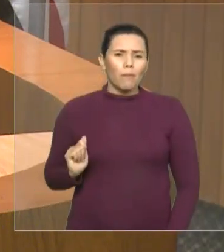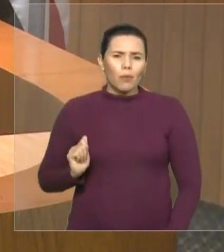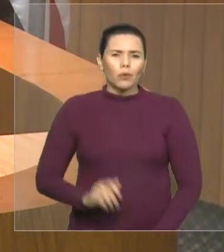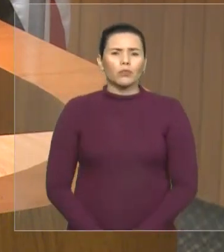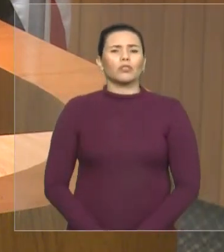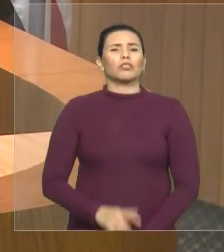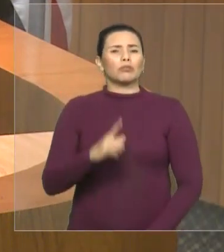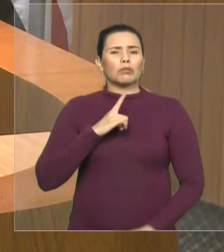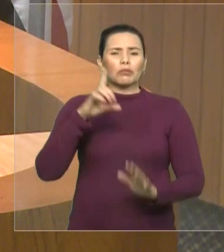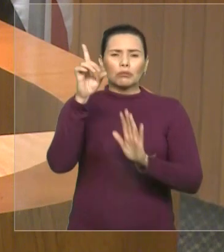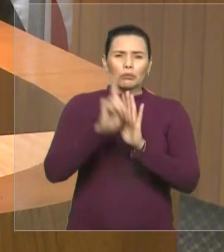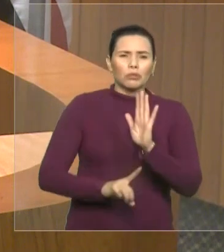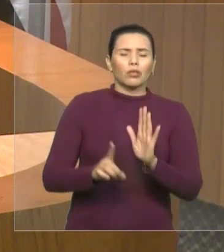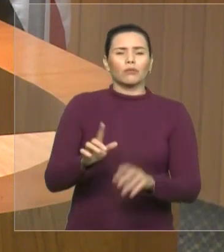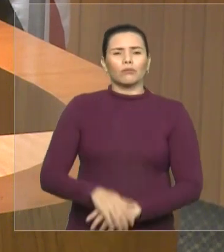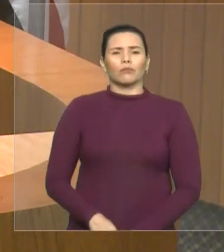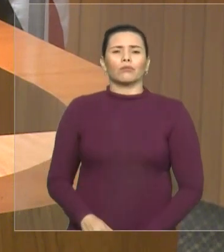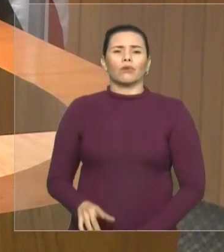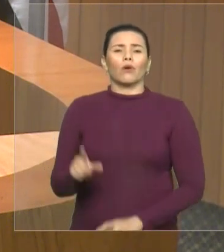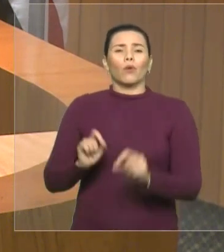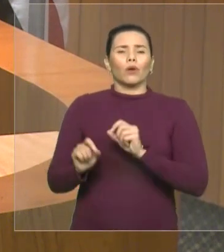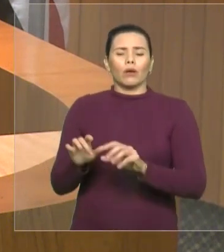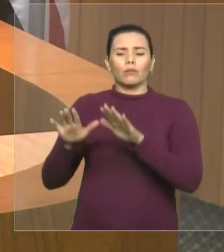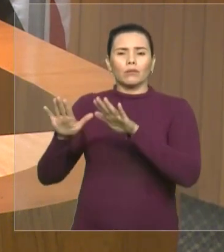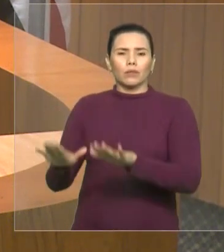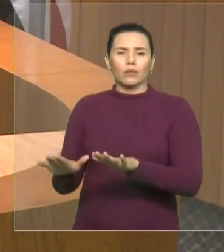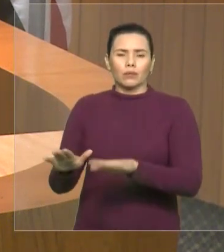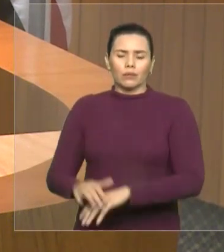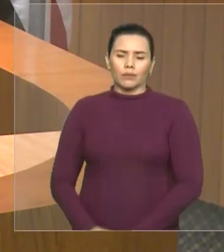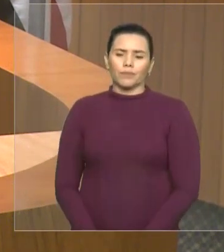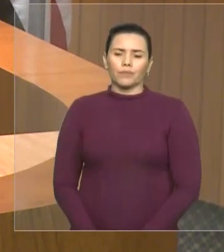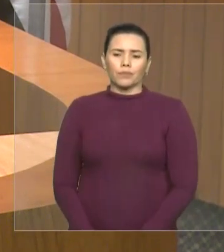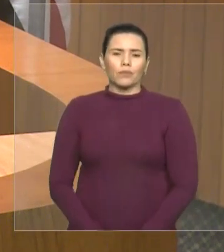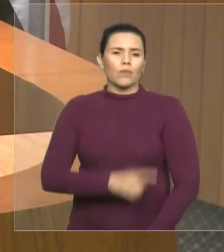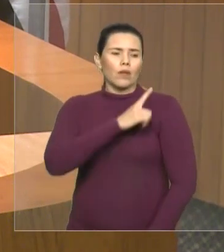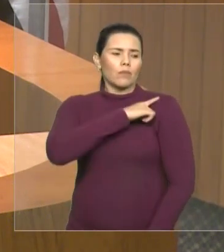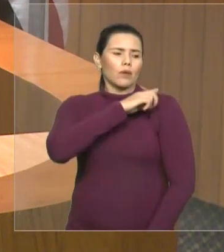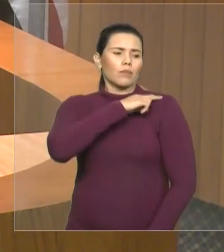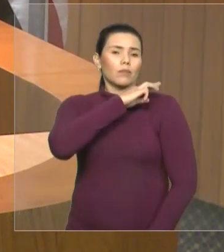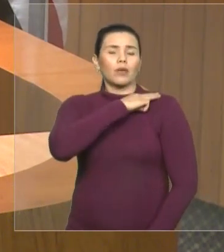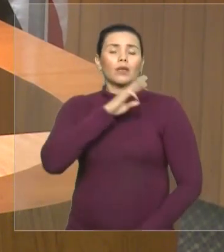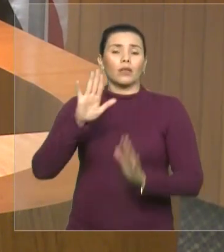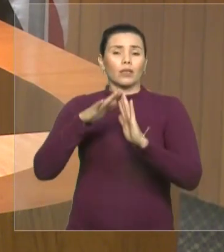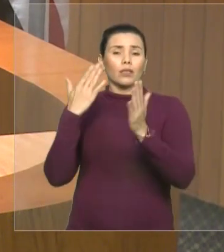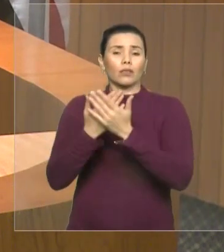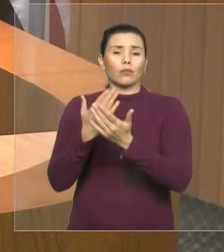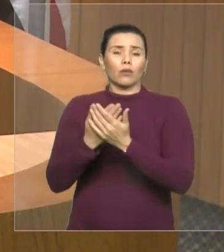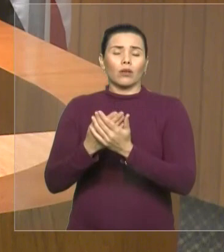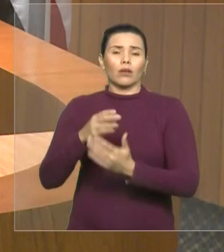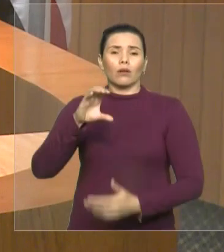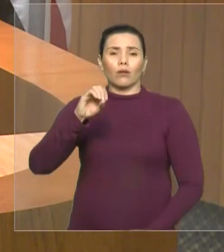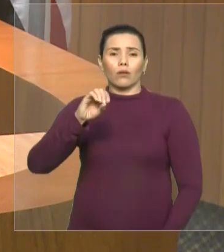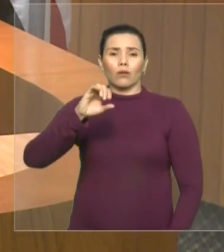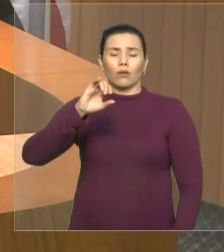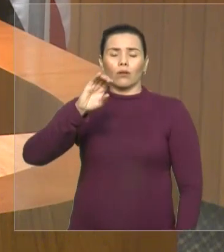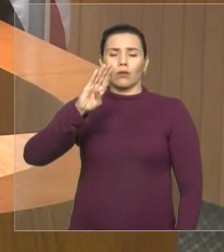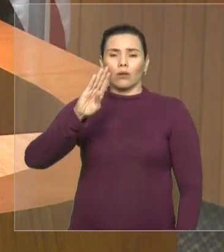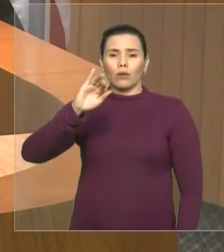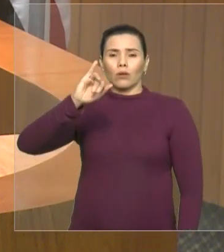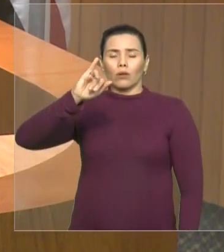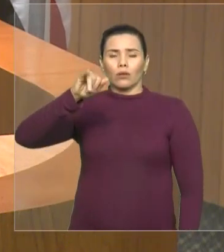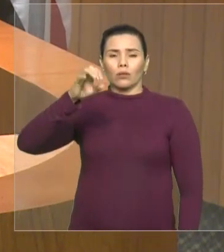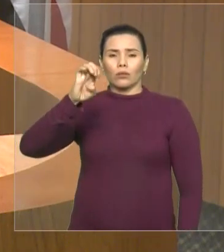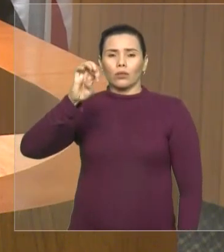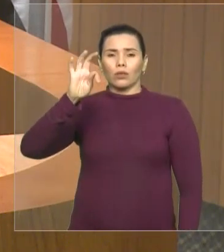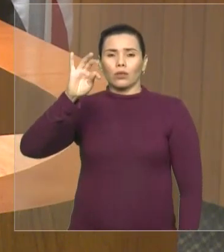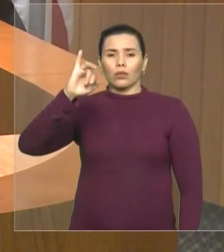a alojamento para estudar o ensino médio no Colégio Objetivo de Teresina, no estado do Piauí, preparatório para o ITE e